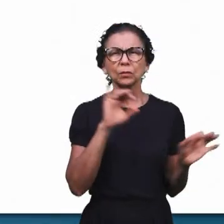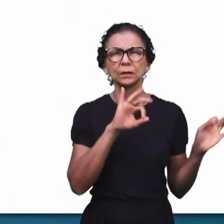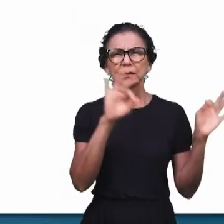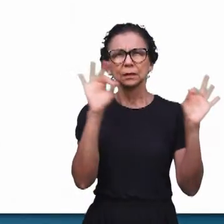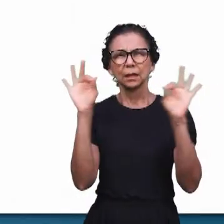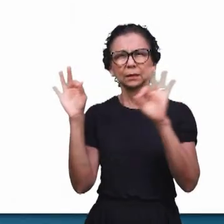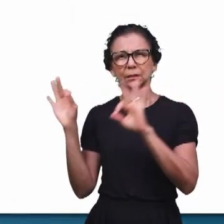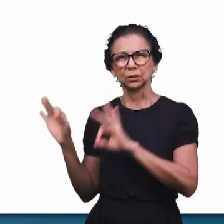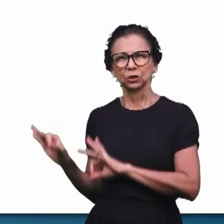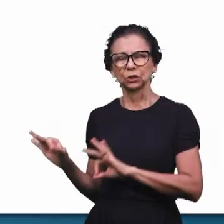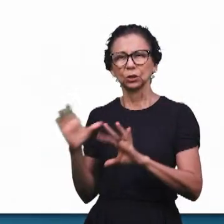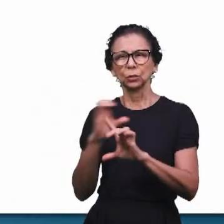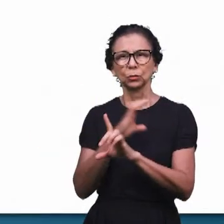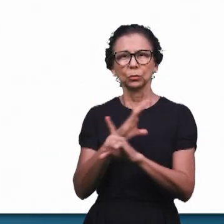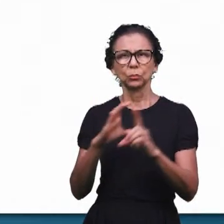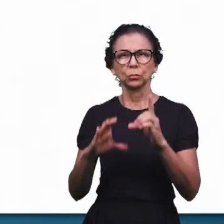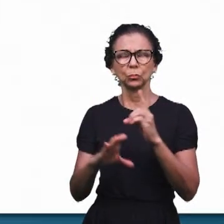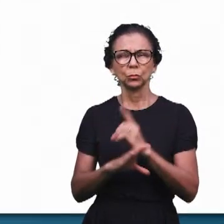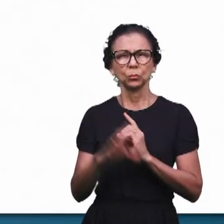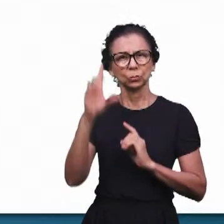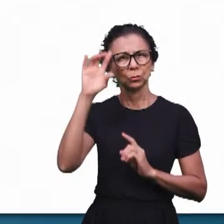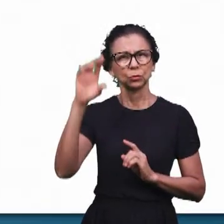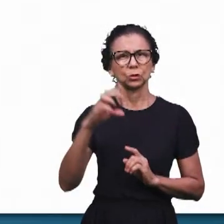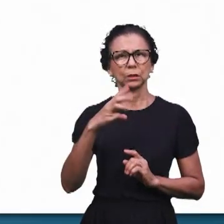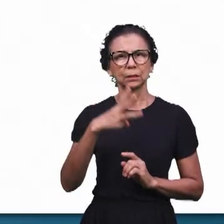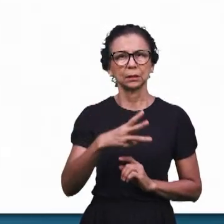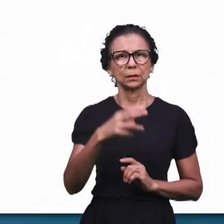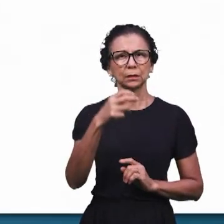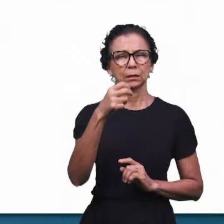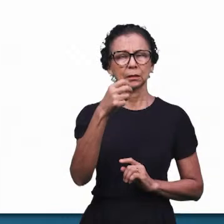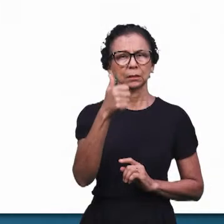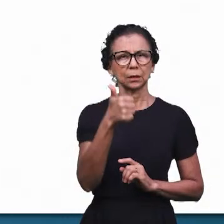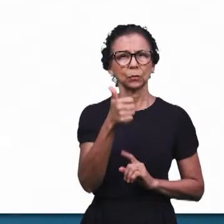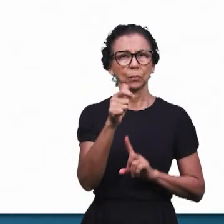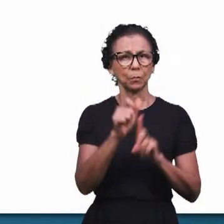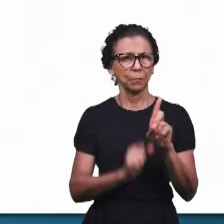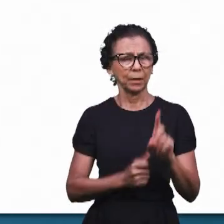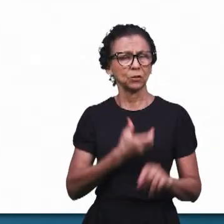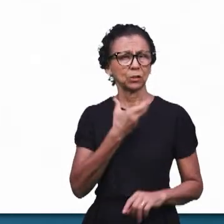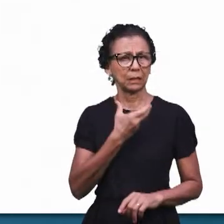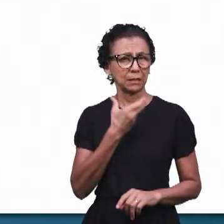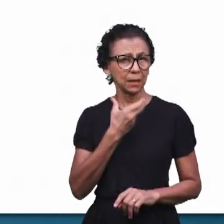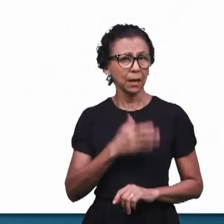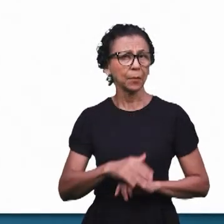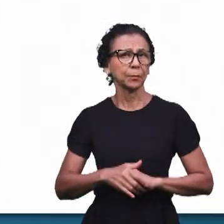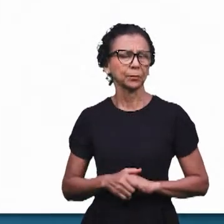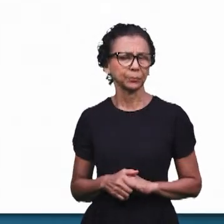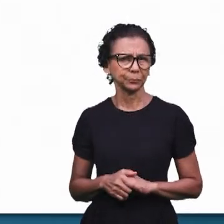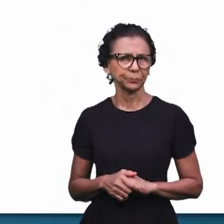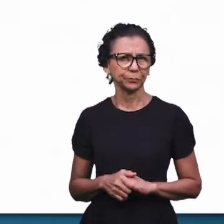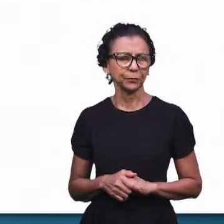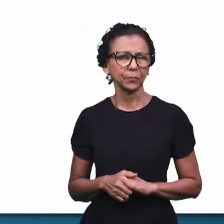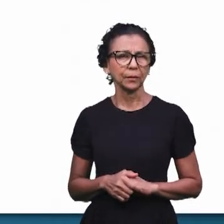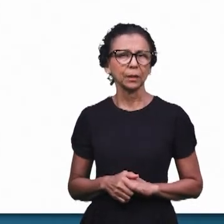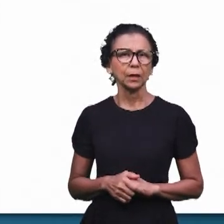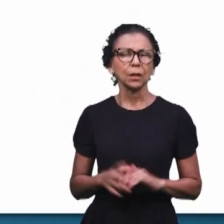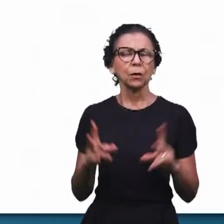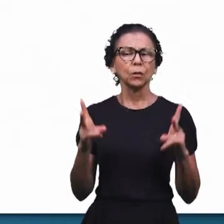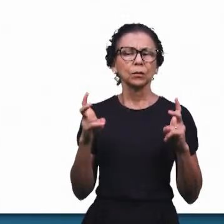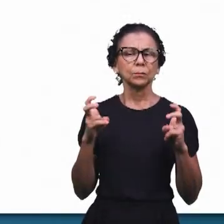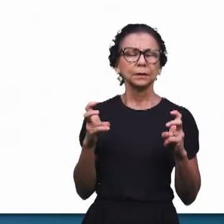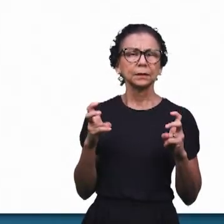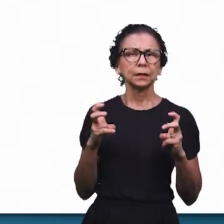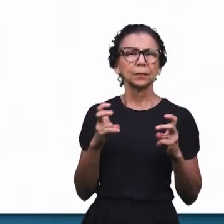que você assistiu no culto do dia 31 de dezembro, no culto de vigília, identifique